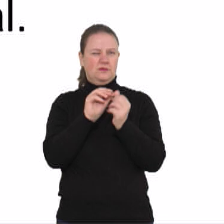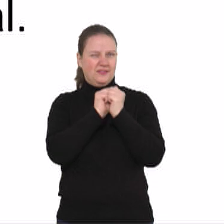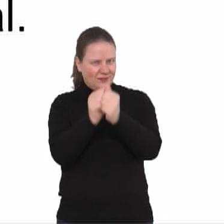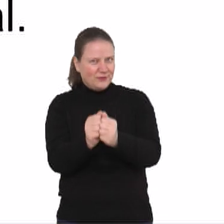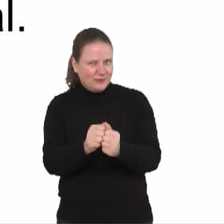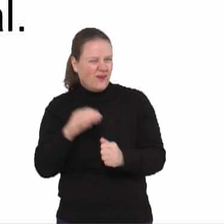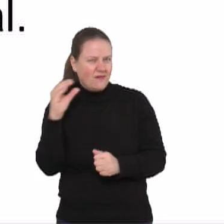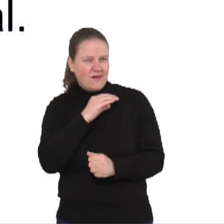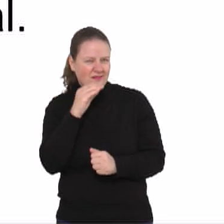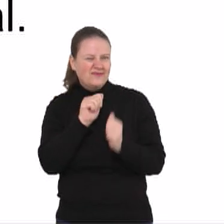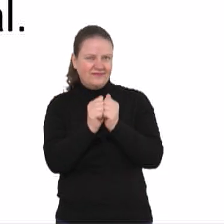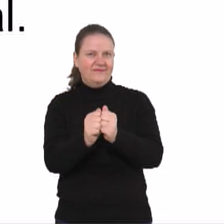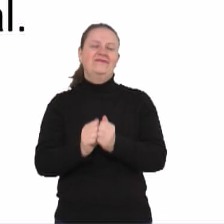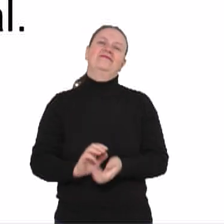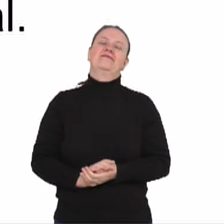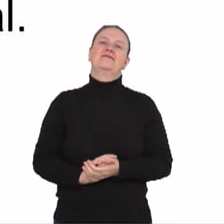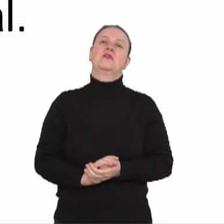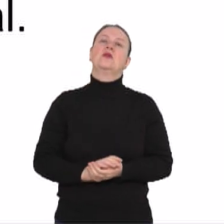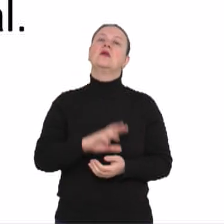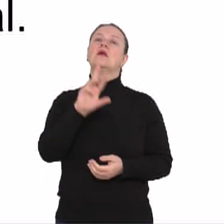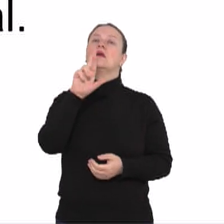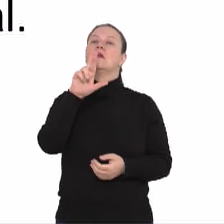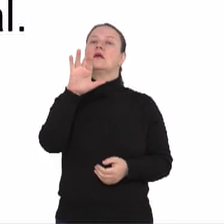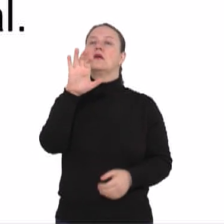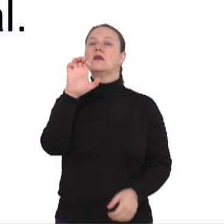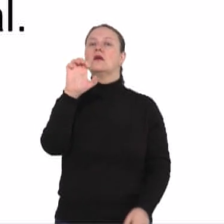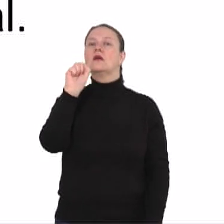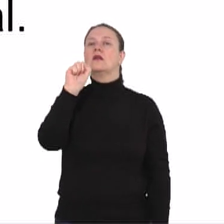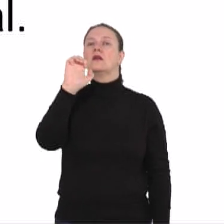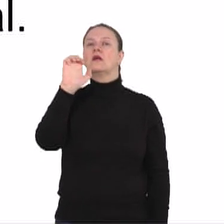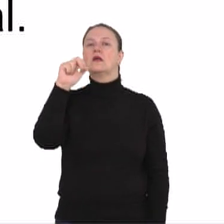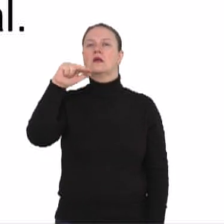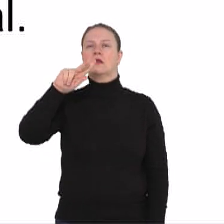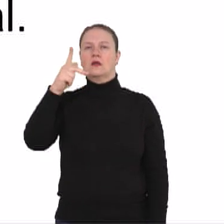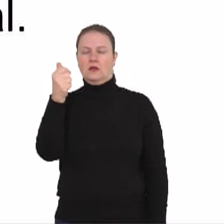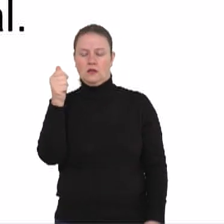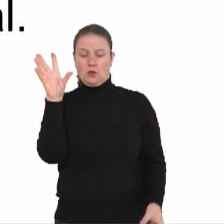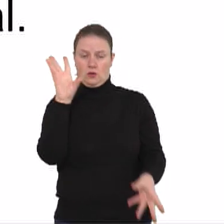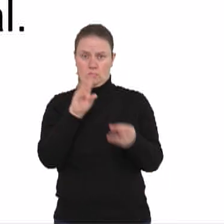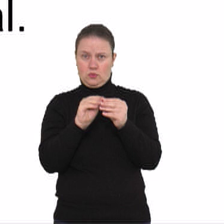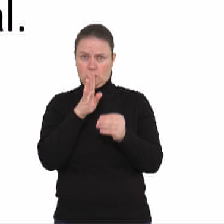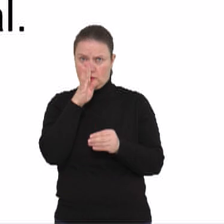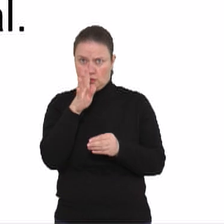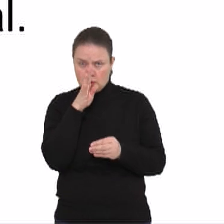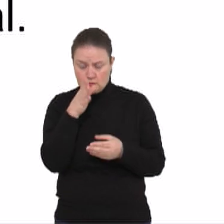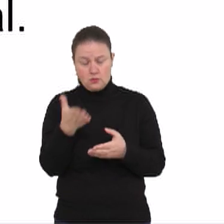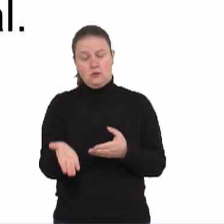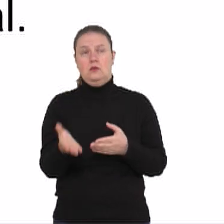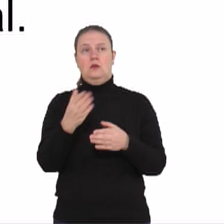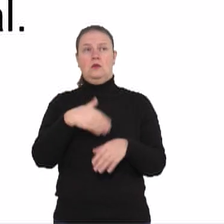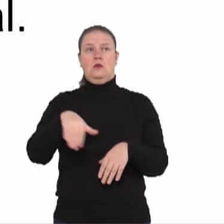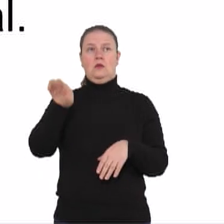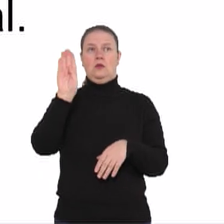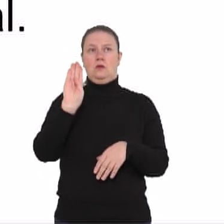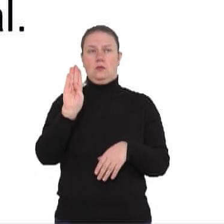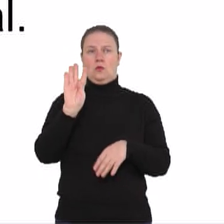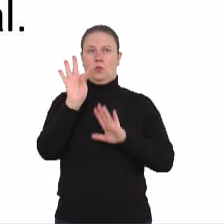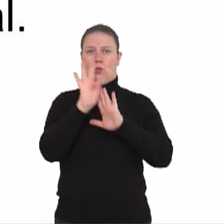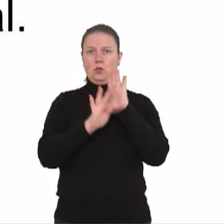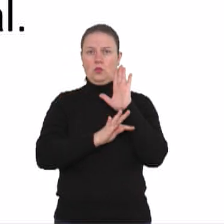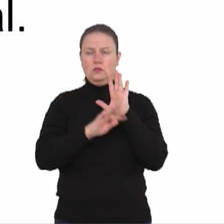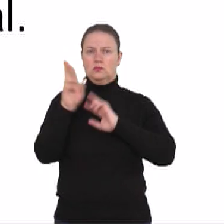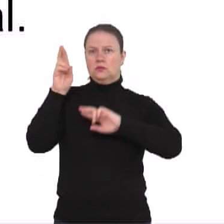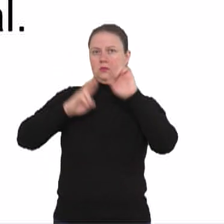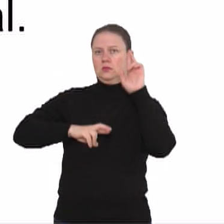tá? Uma resenha é o quê? Um resumo que expressa uma crítica? É um texto que descreve e analisa